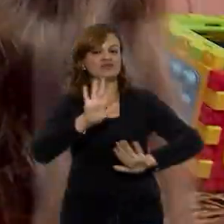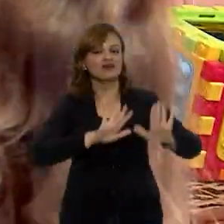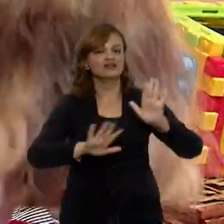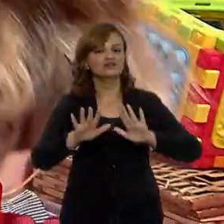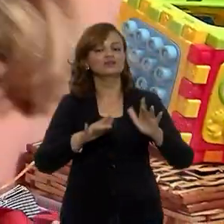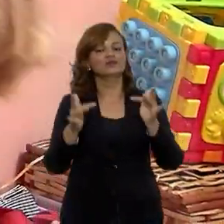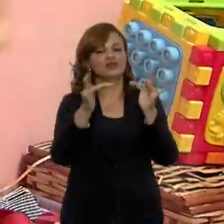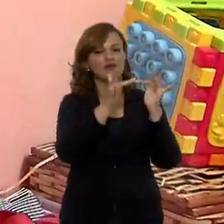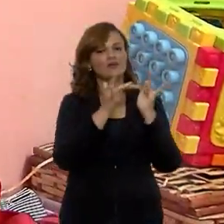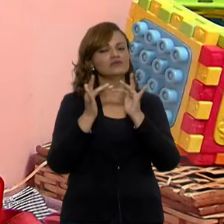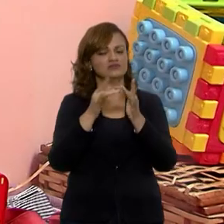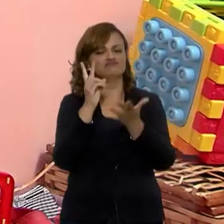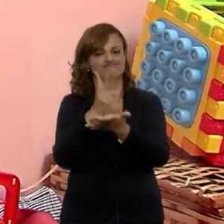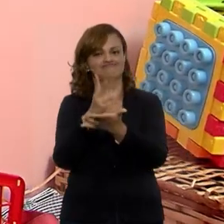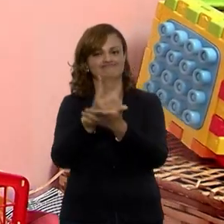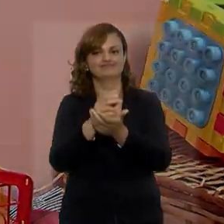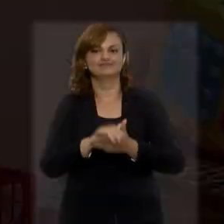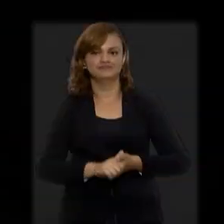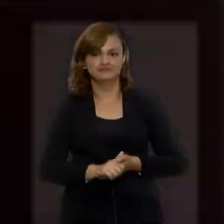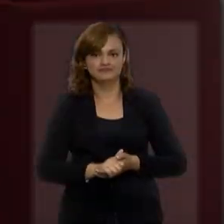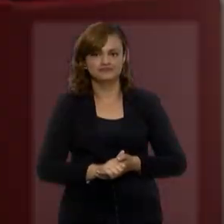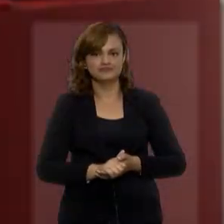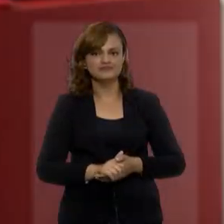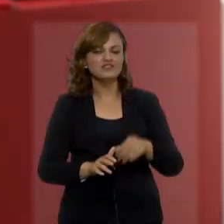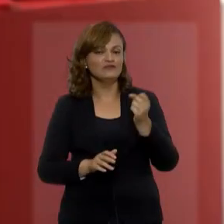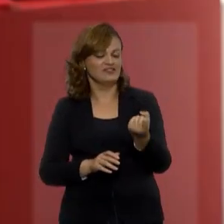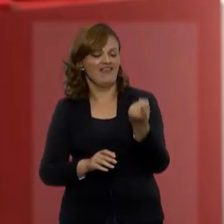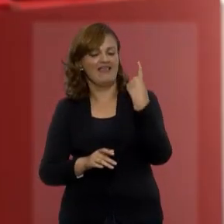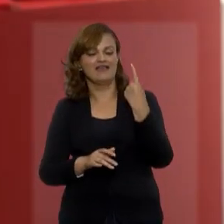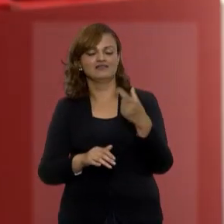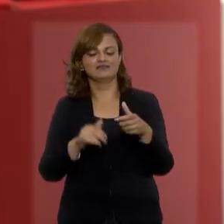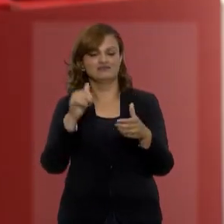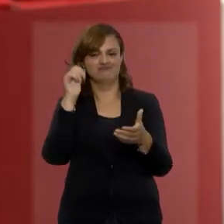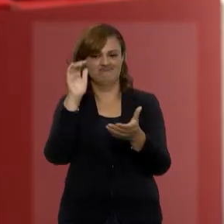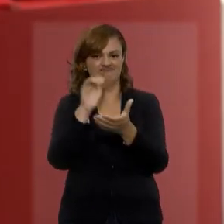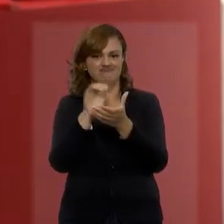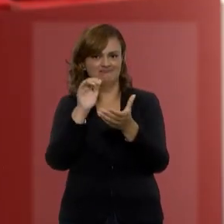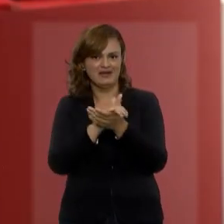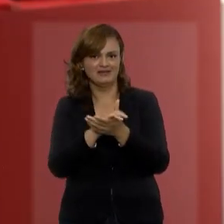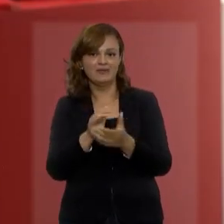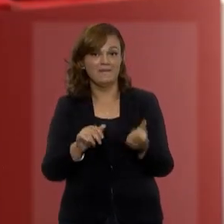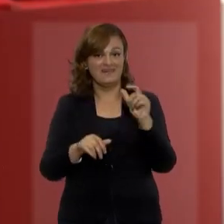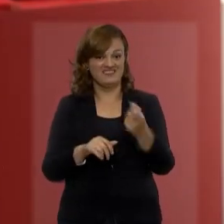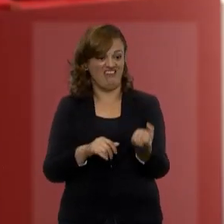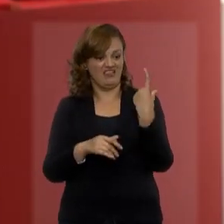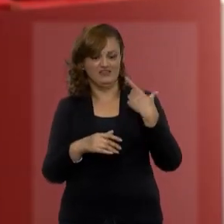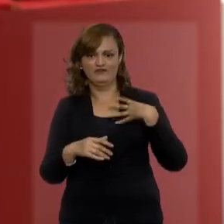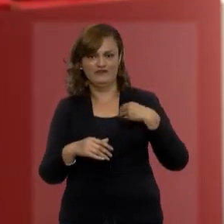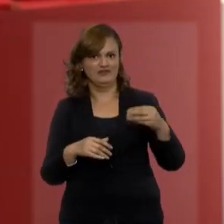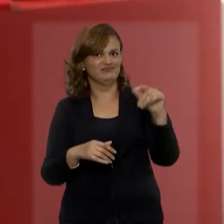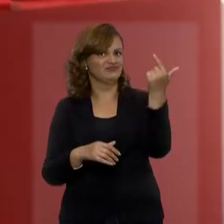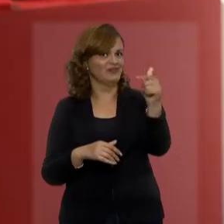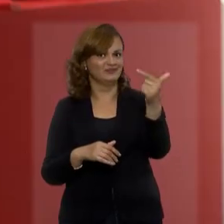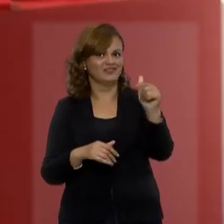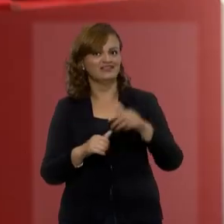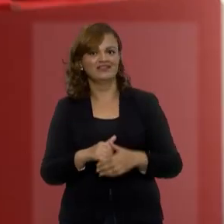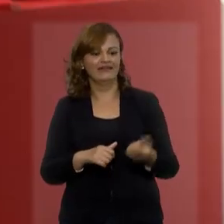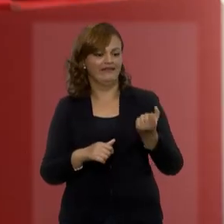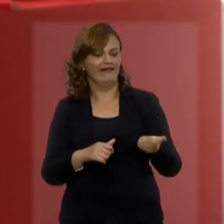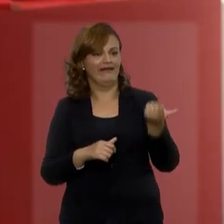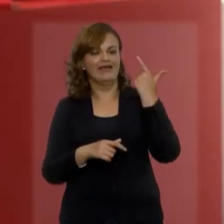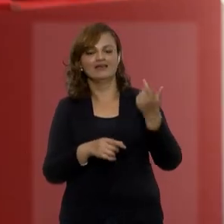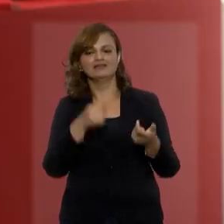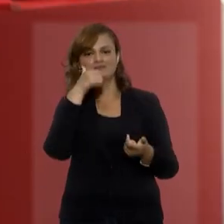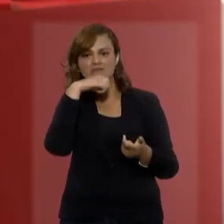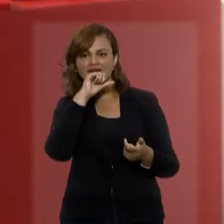haja um rompimento dos vínculos parentais. Você pode ter ex-marido, ex-mulher, mas ex-filho não existe. E